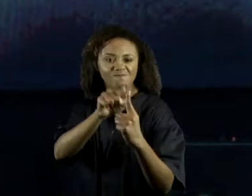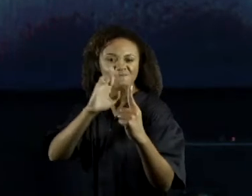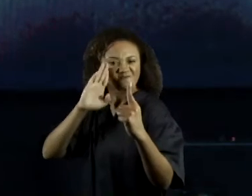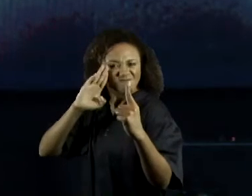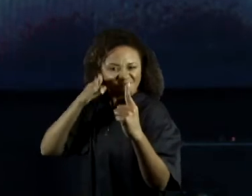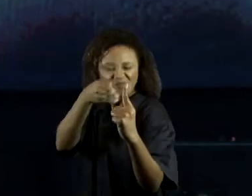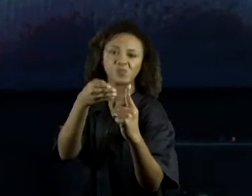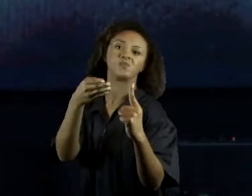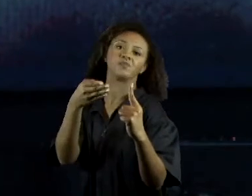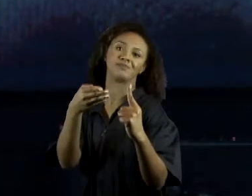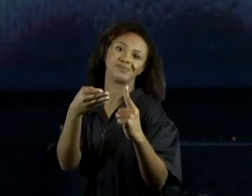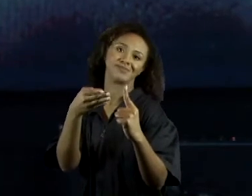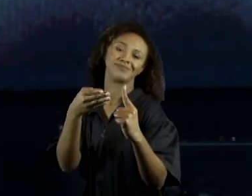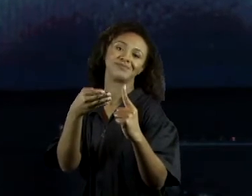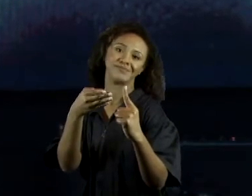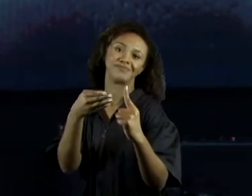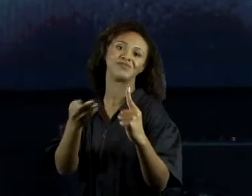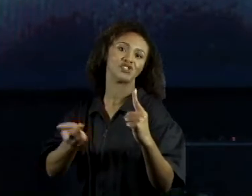propósito.